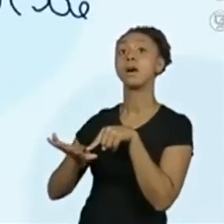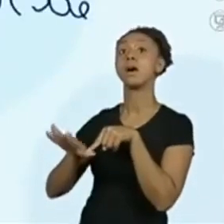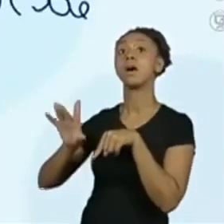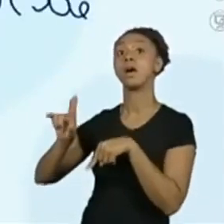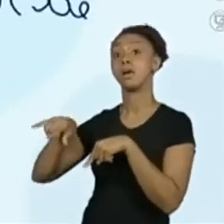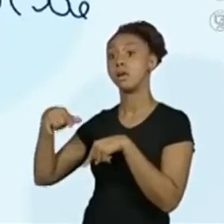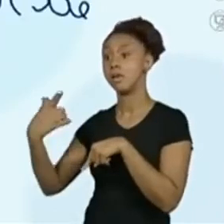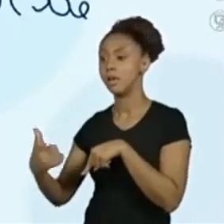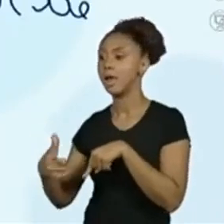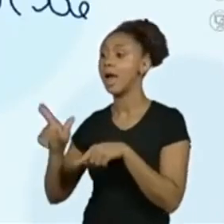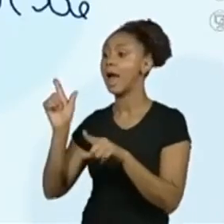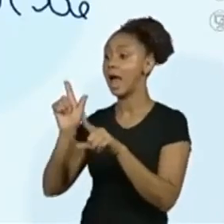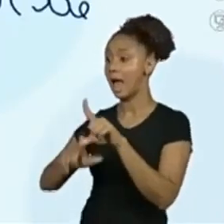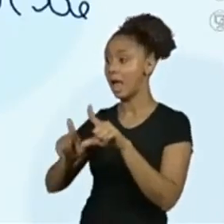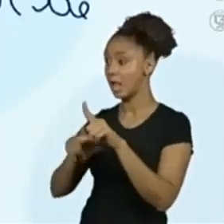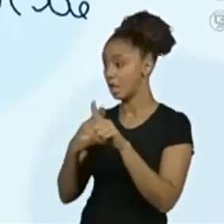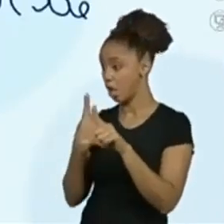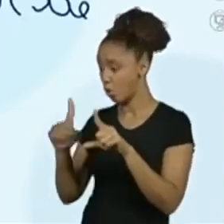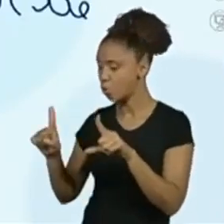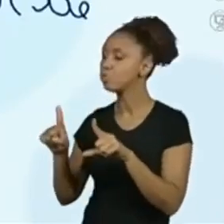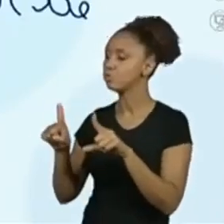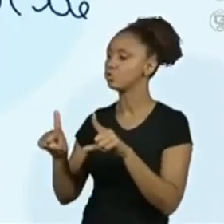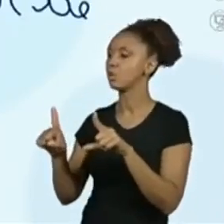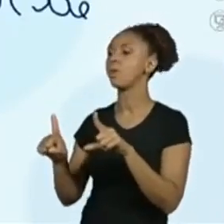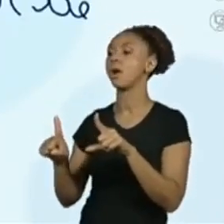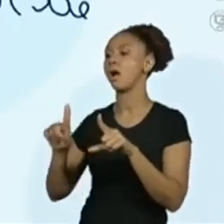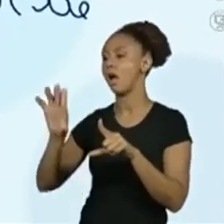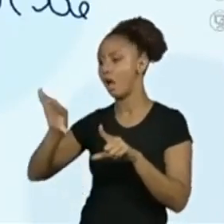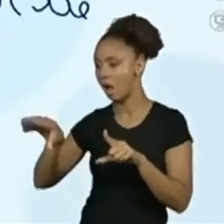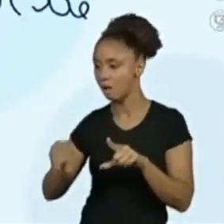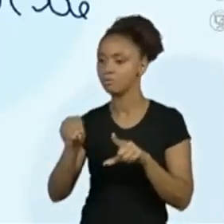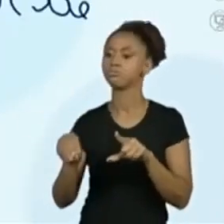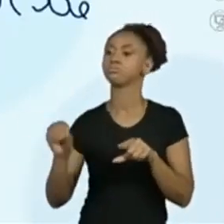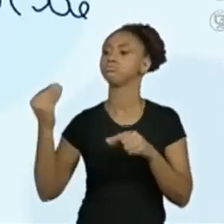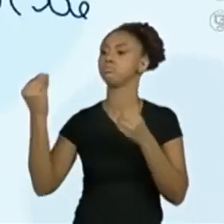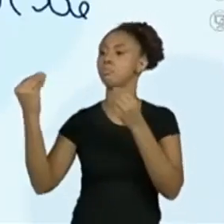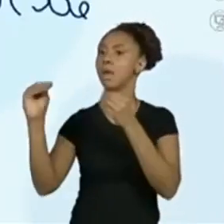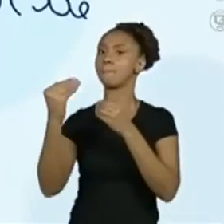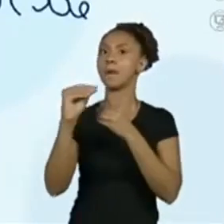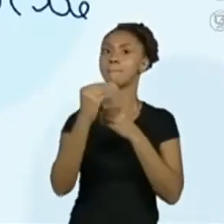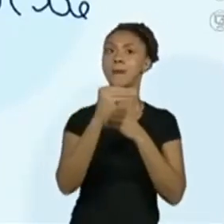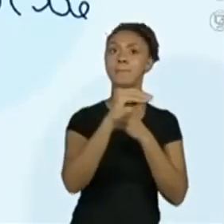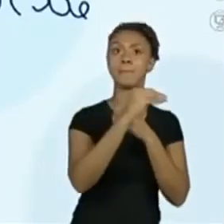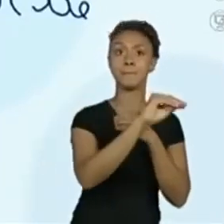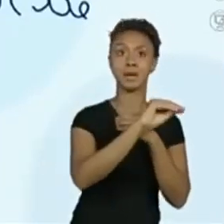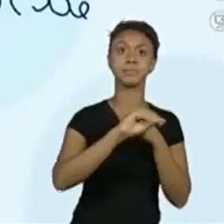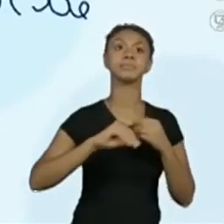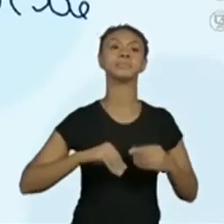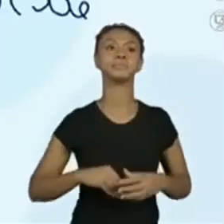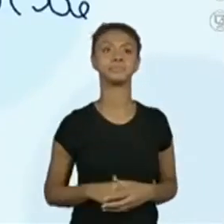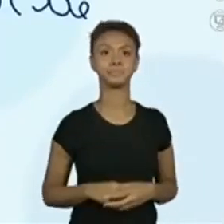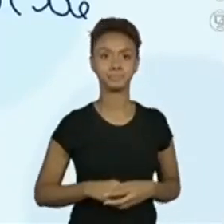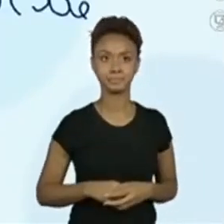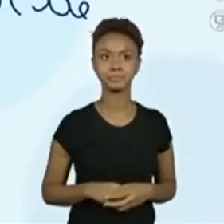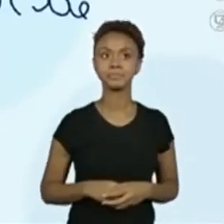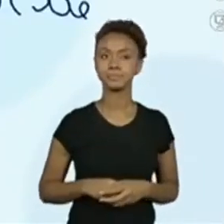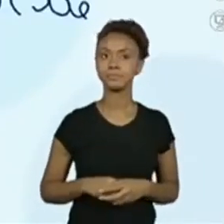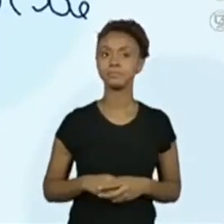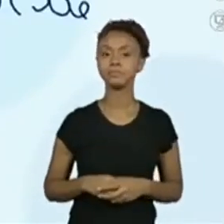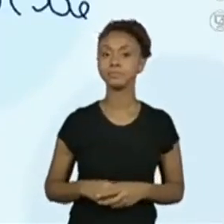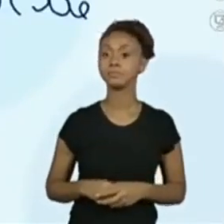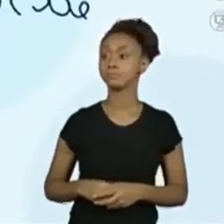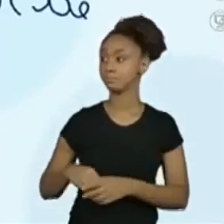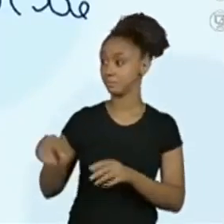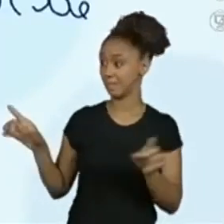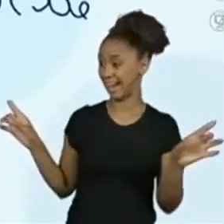usar a última letra recitada, completar os tópicos. Deixa eu pôr aqui, faltou um ponto e vírgula. Gritar stop